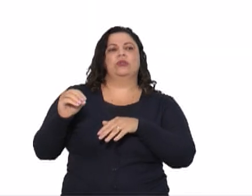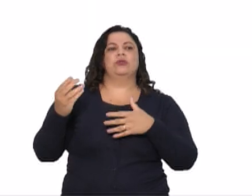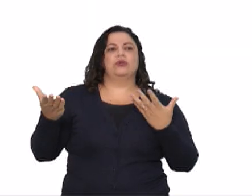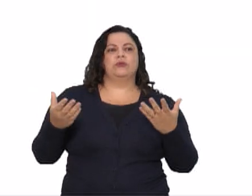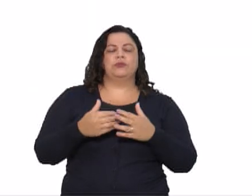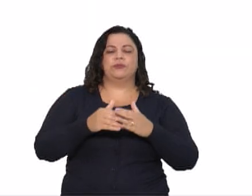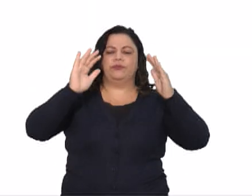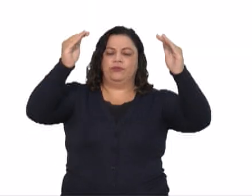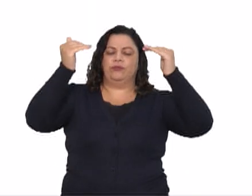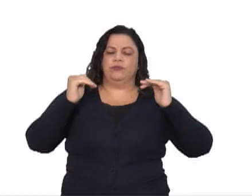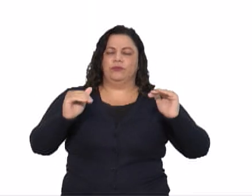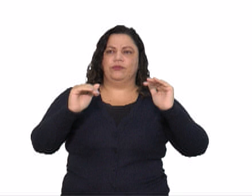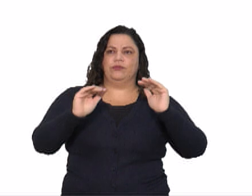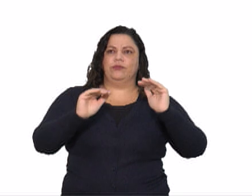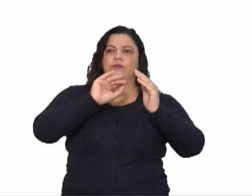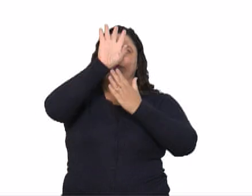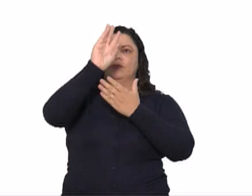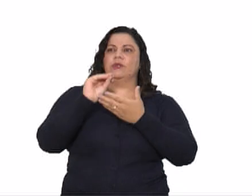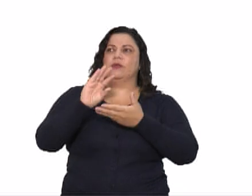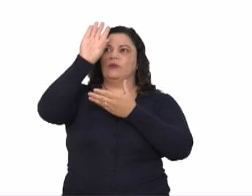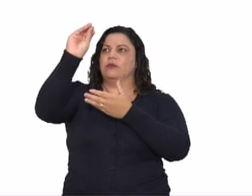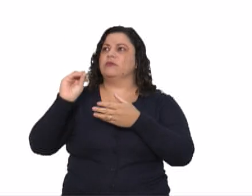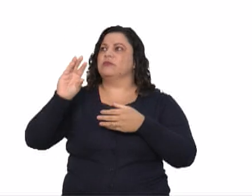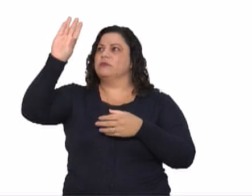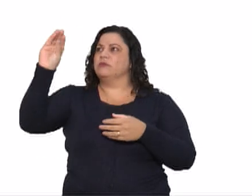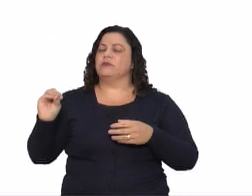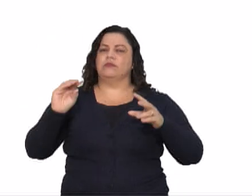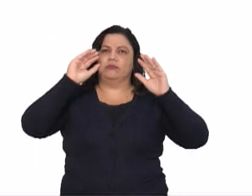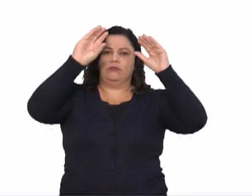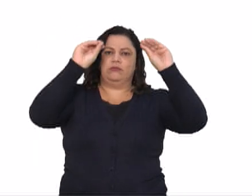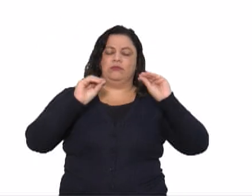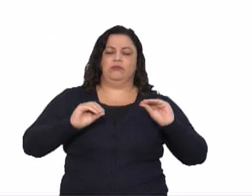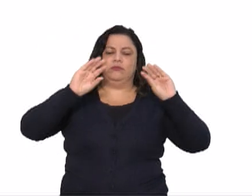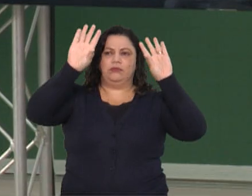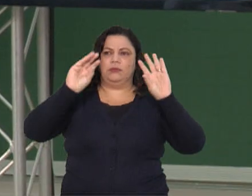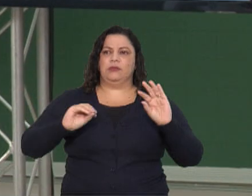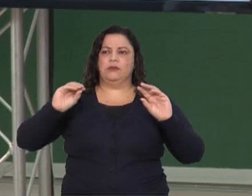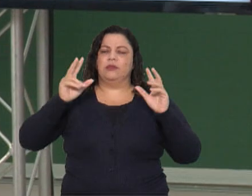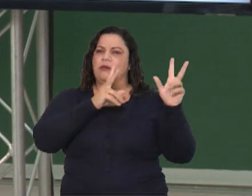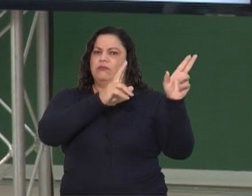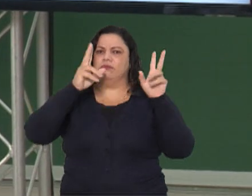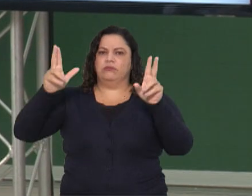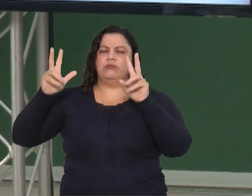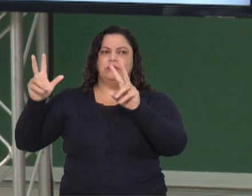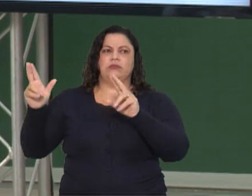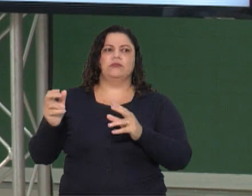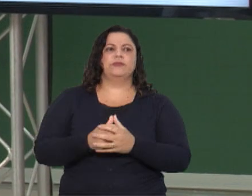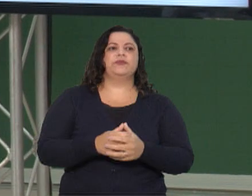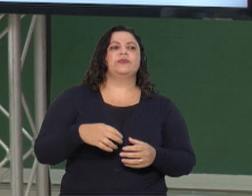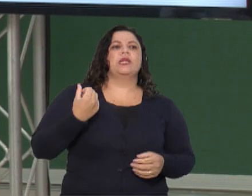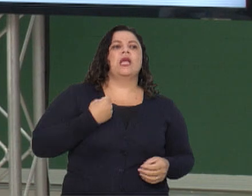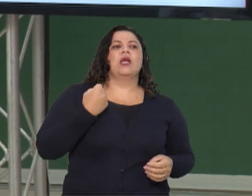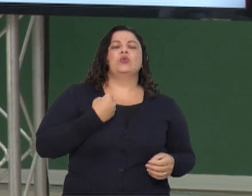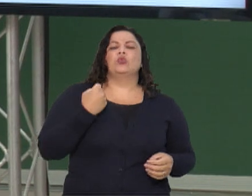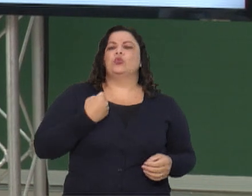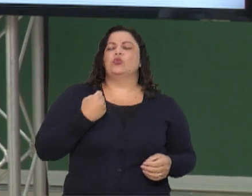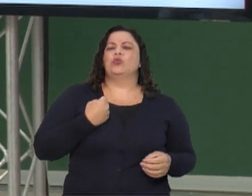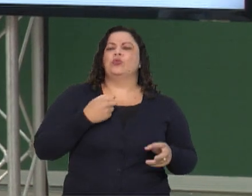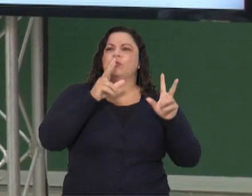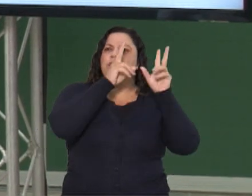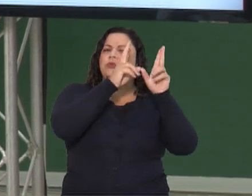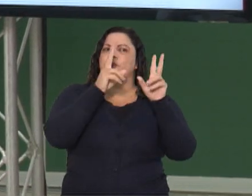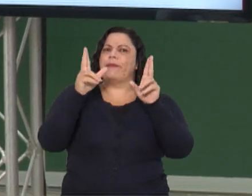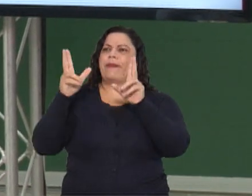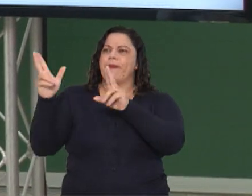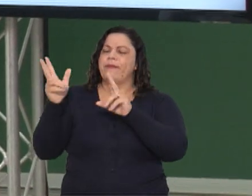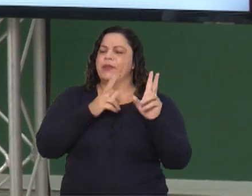da música. E esses números aqui que vocês estão vendo que todos são iguais, nesse exemplo são todos